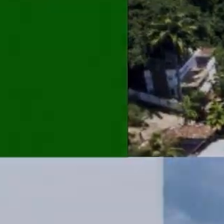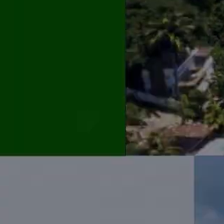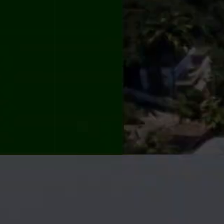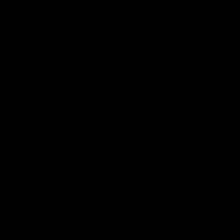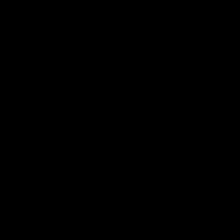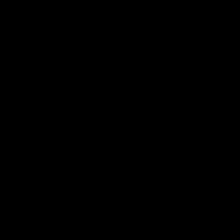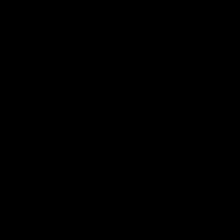n